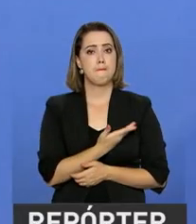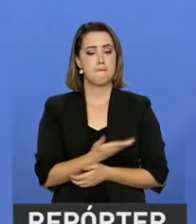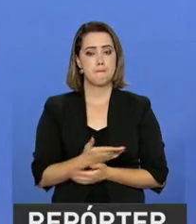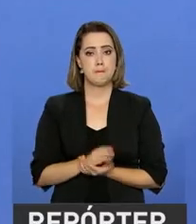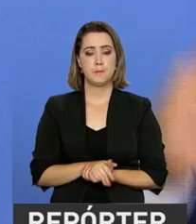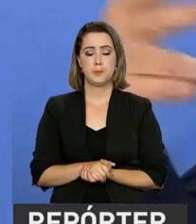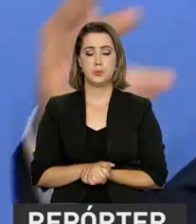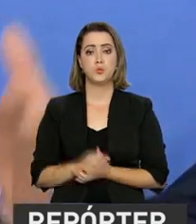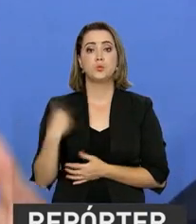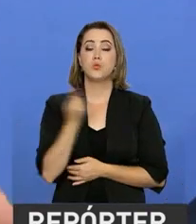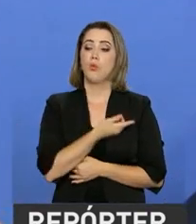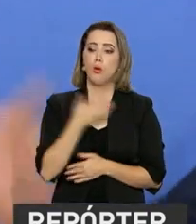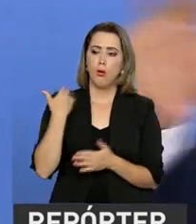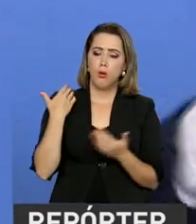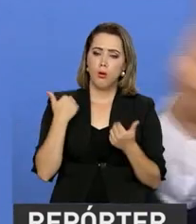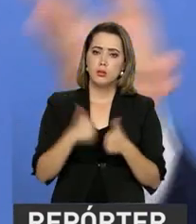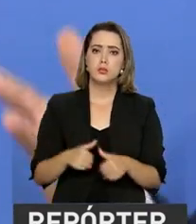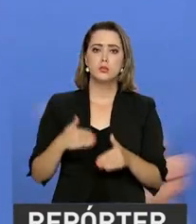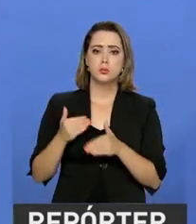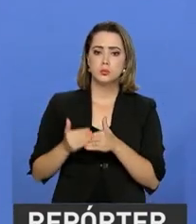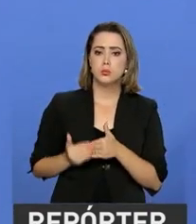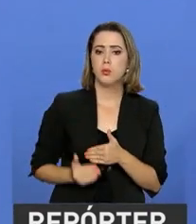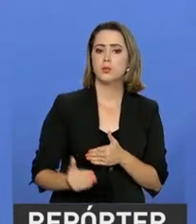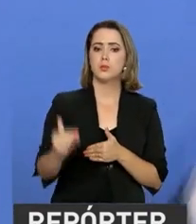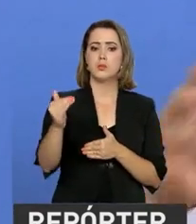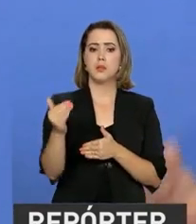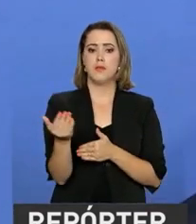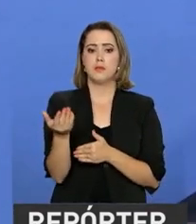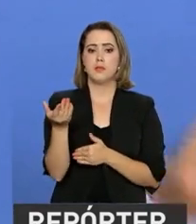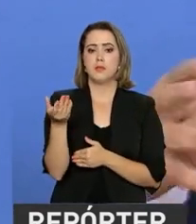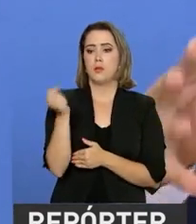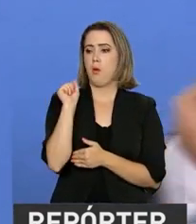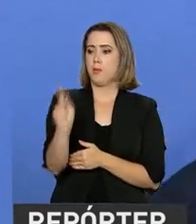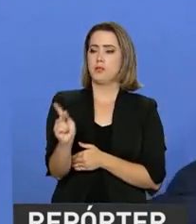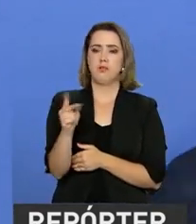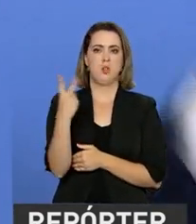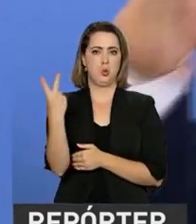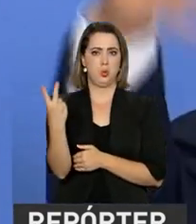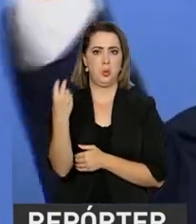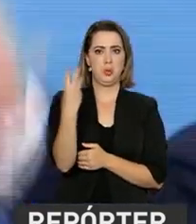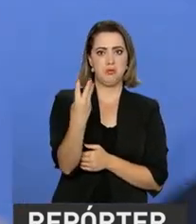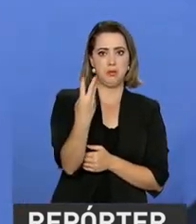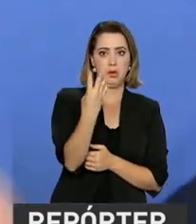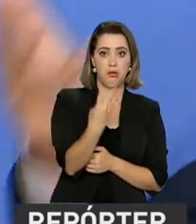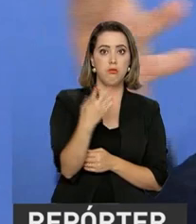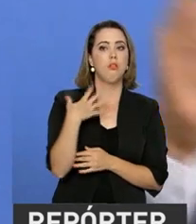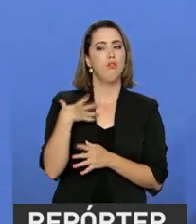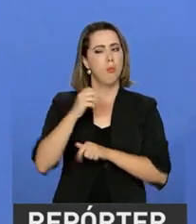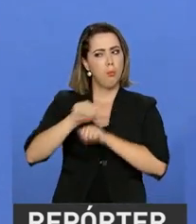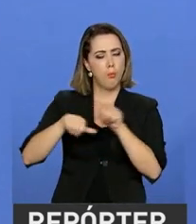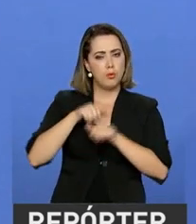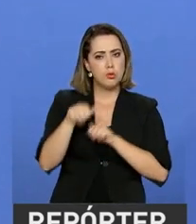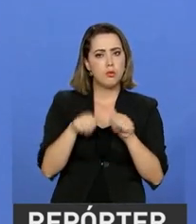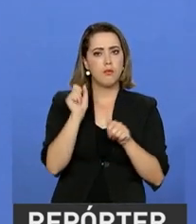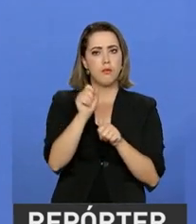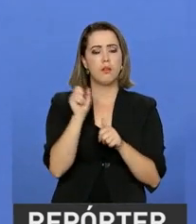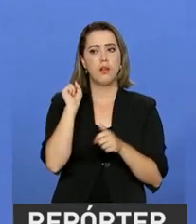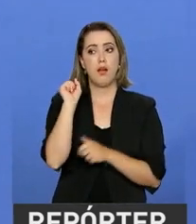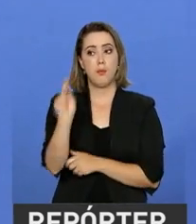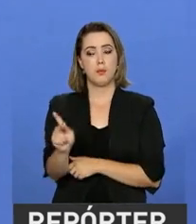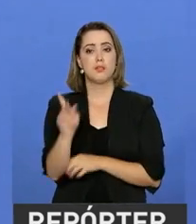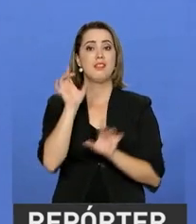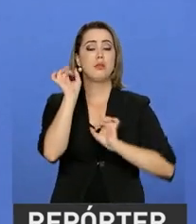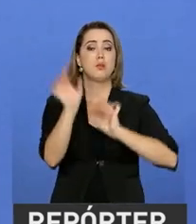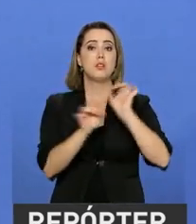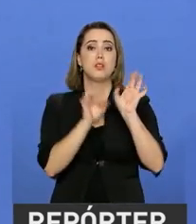nós estamos avançando na questão do não acúmulo de pensões nós estamos avançando em modificar as aposentadorias